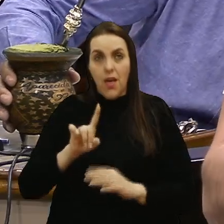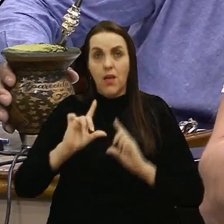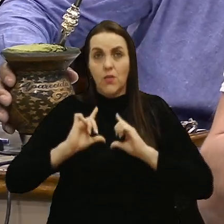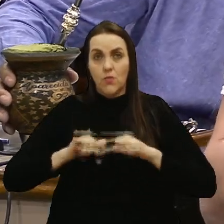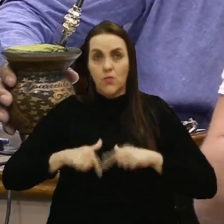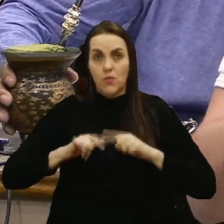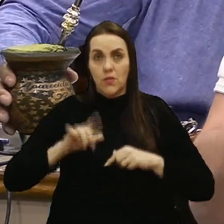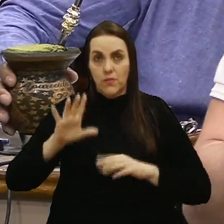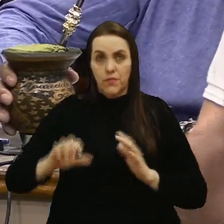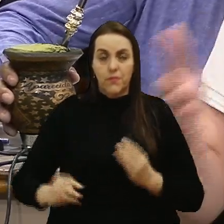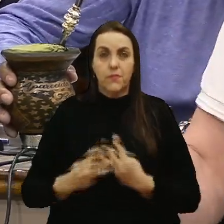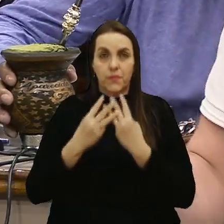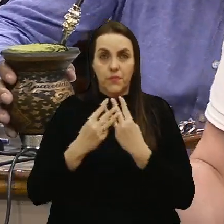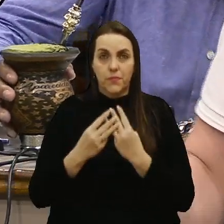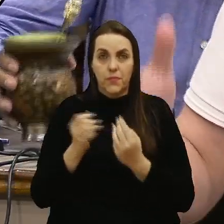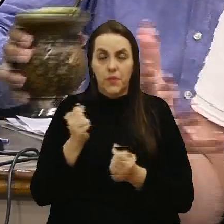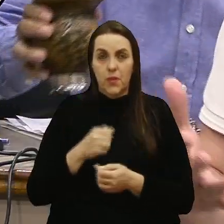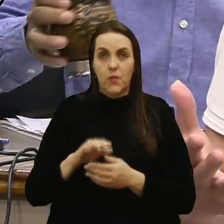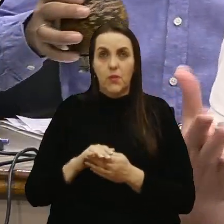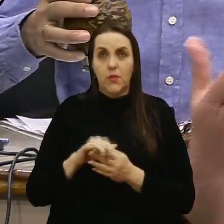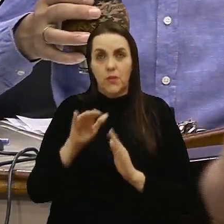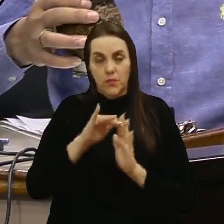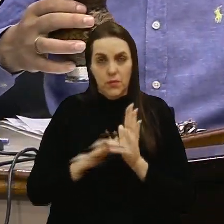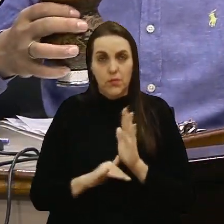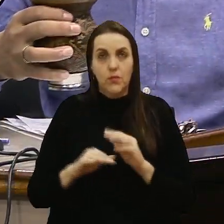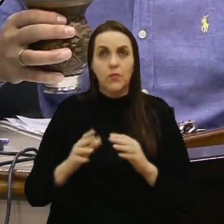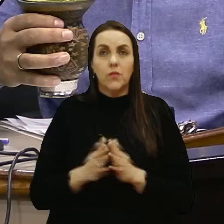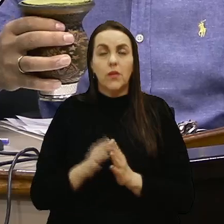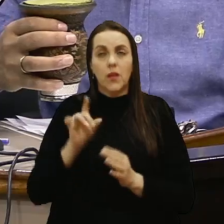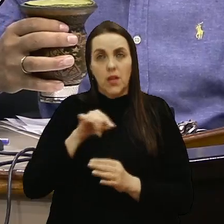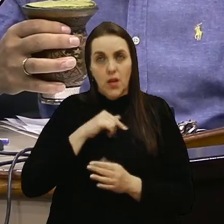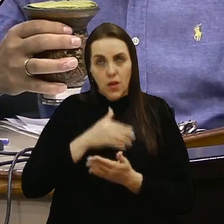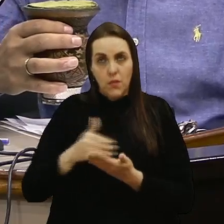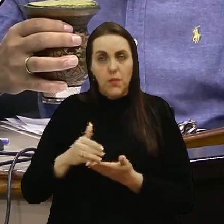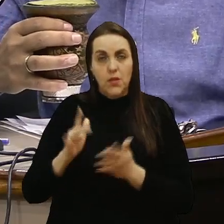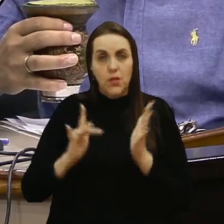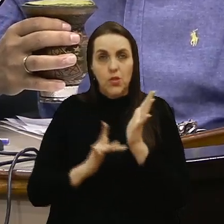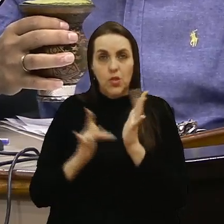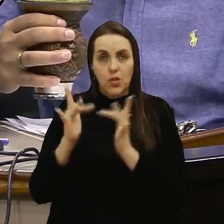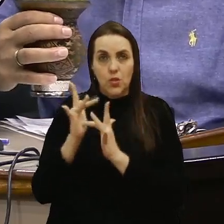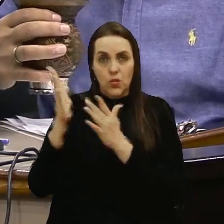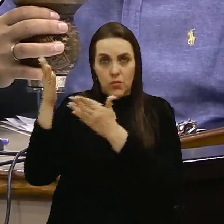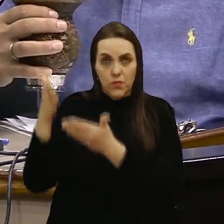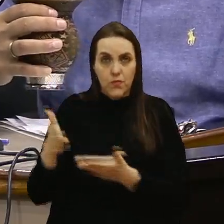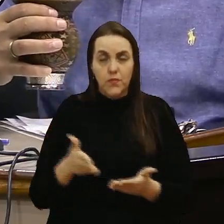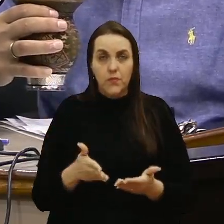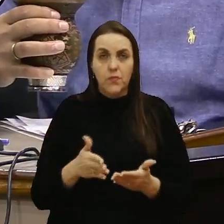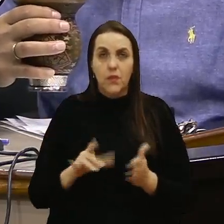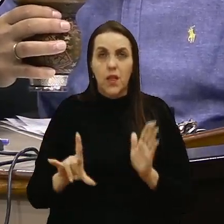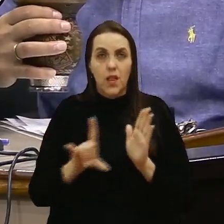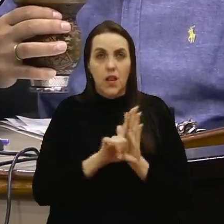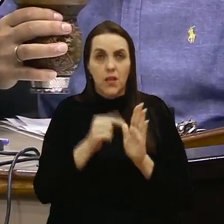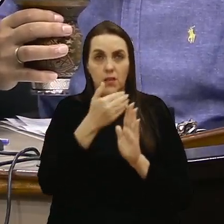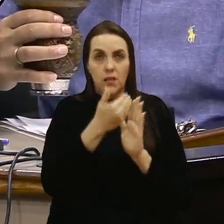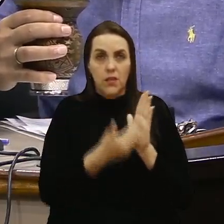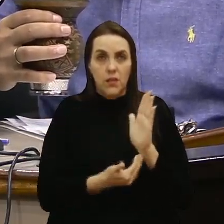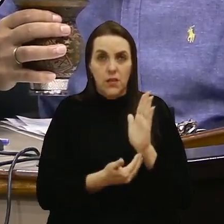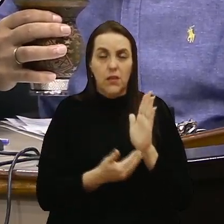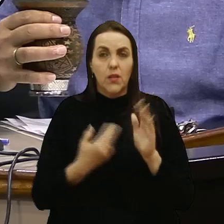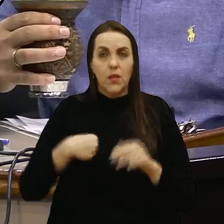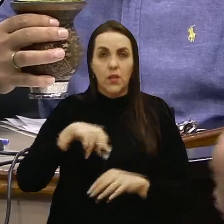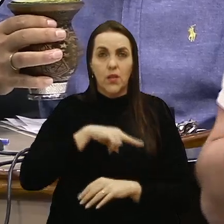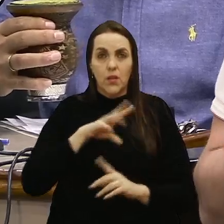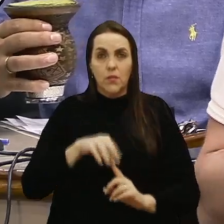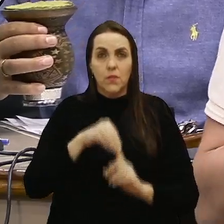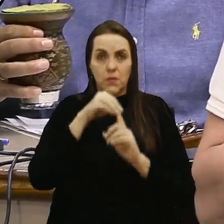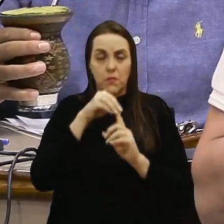que vem o princípio judaico-cristão. E Jesus Cristo, ele veio aqui e cumpriu toda a lei. Declara voto, O nosso principal